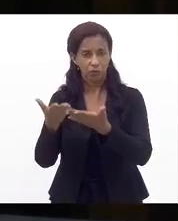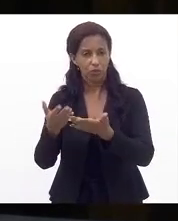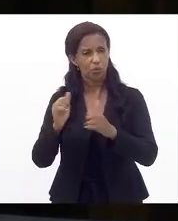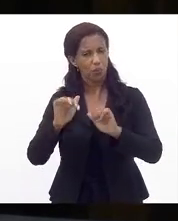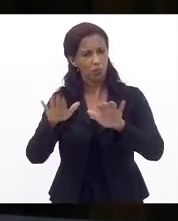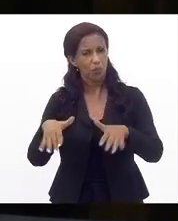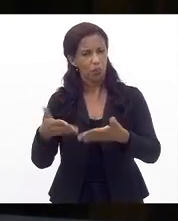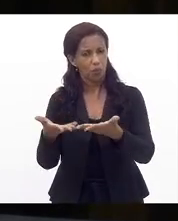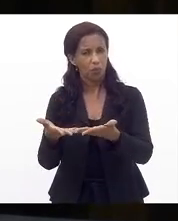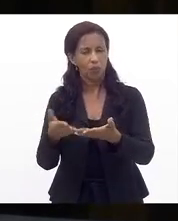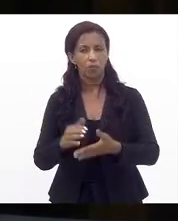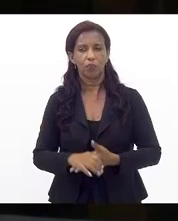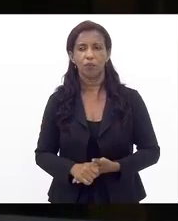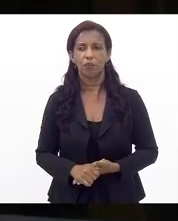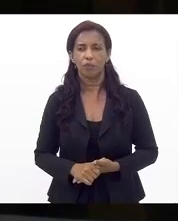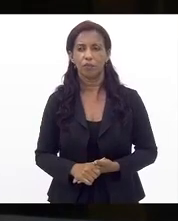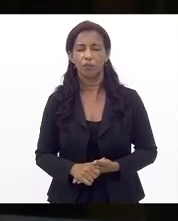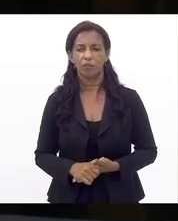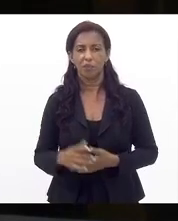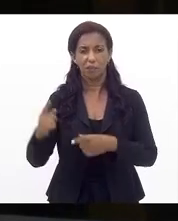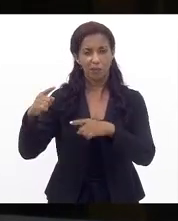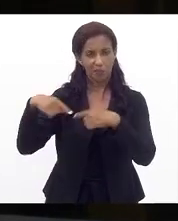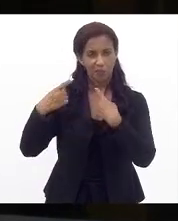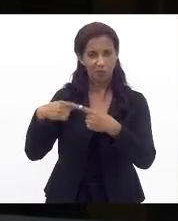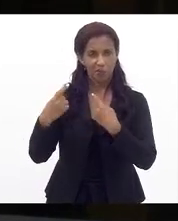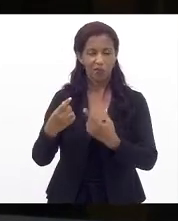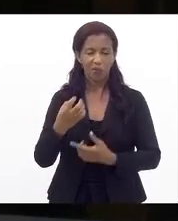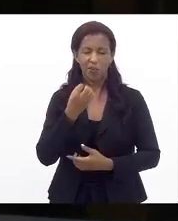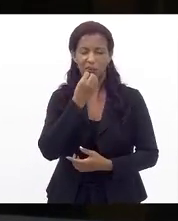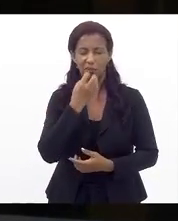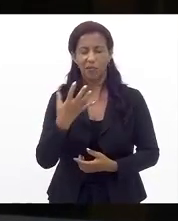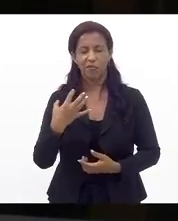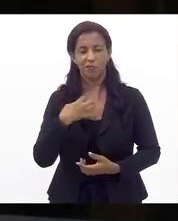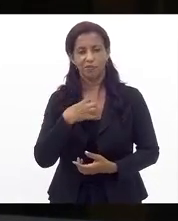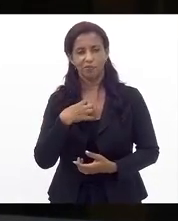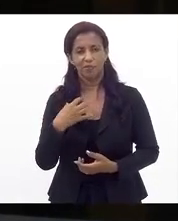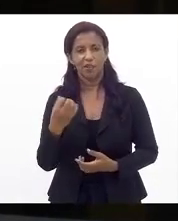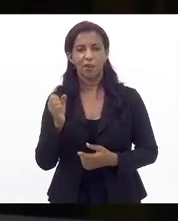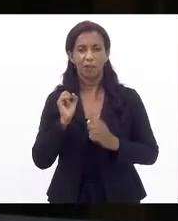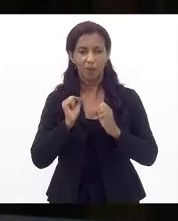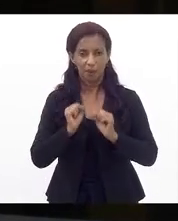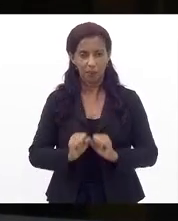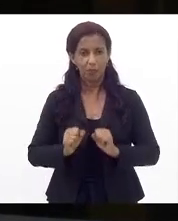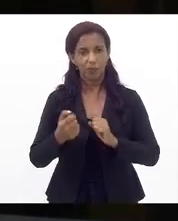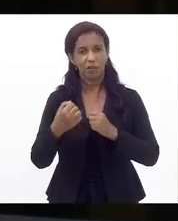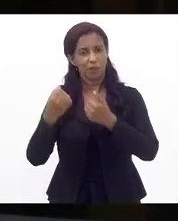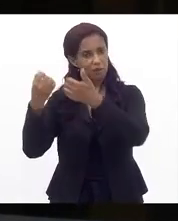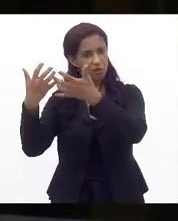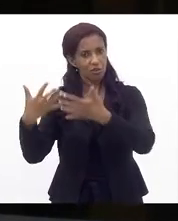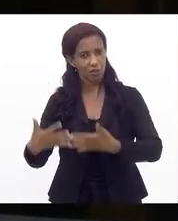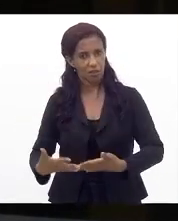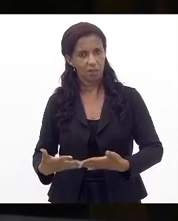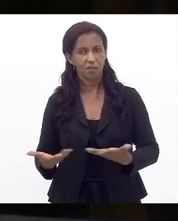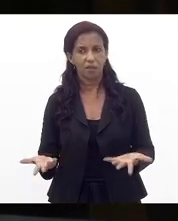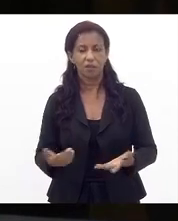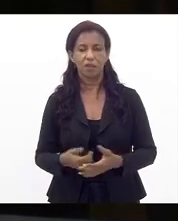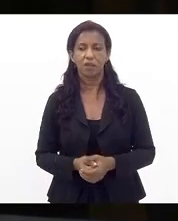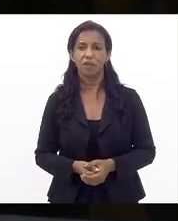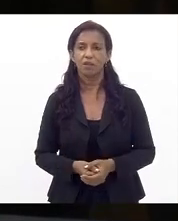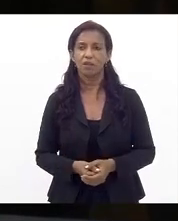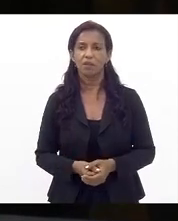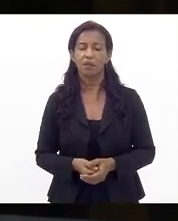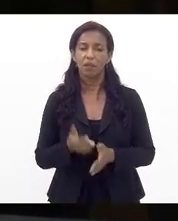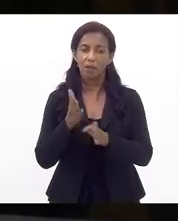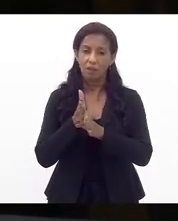é muito bem me provocou no no bom sentido para que a gente pudesse esclarecer e a nesse